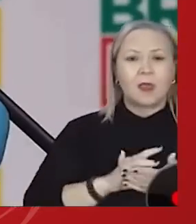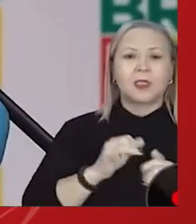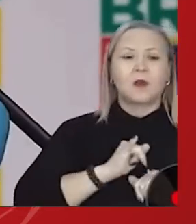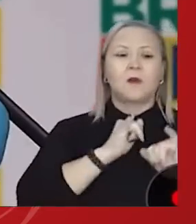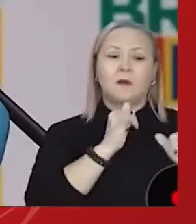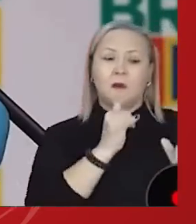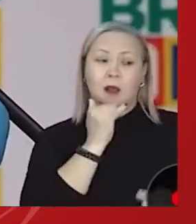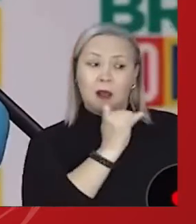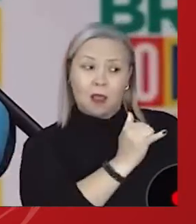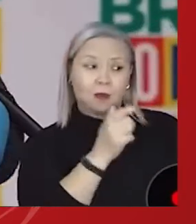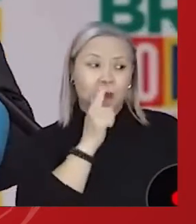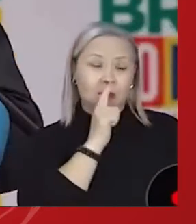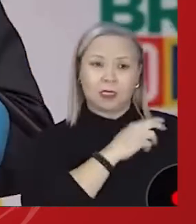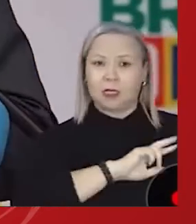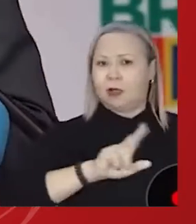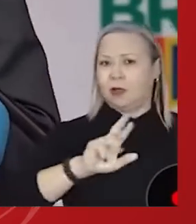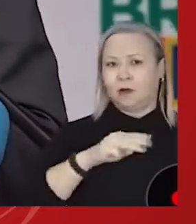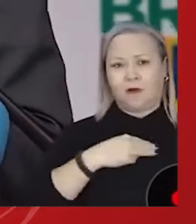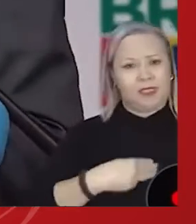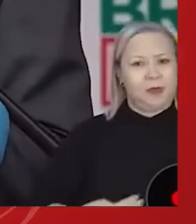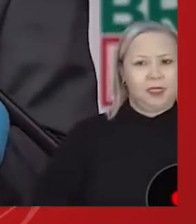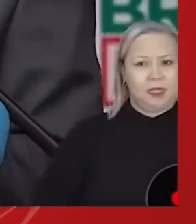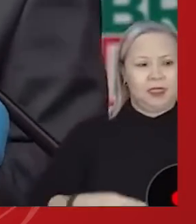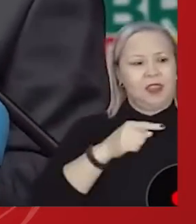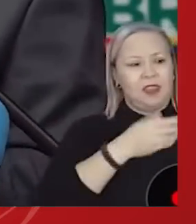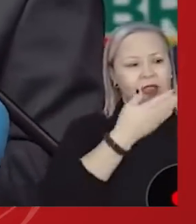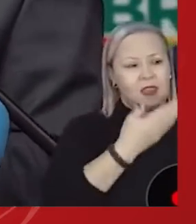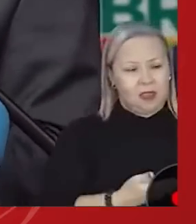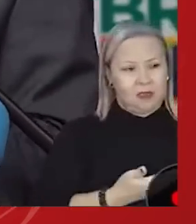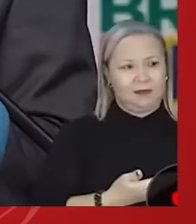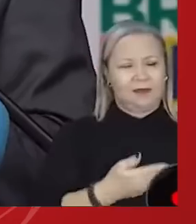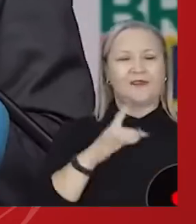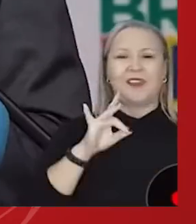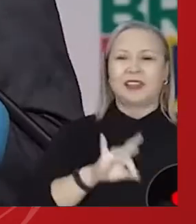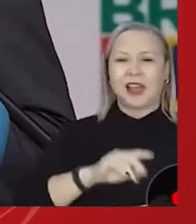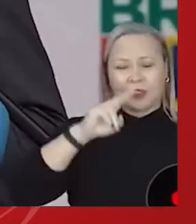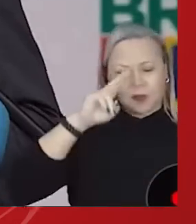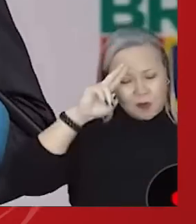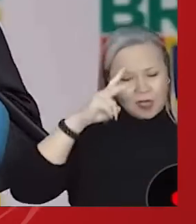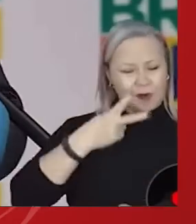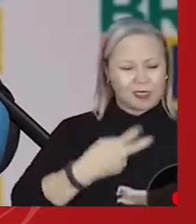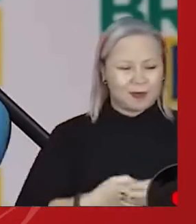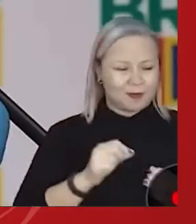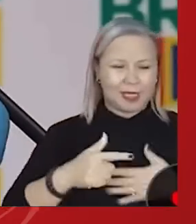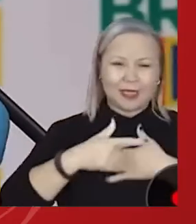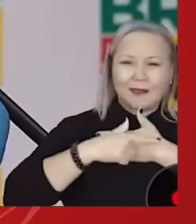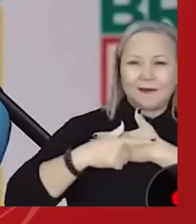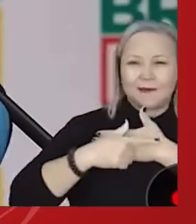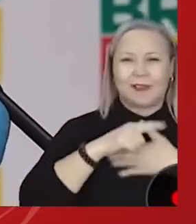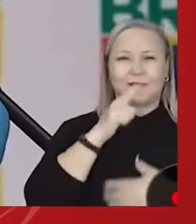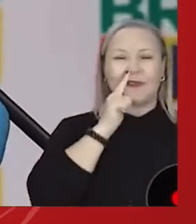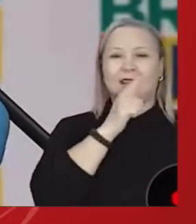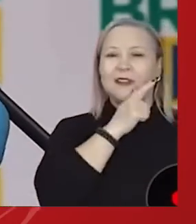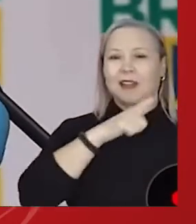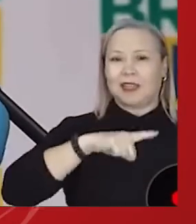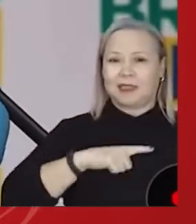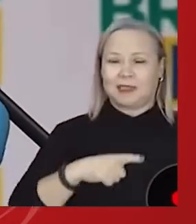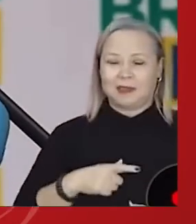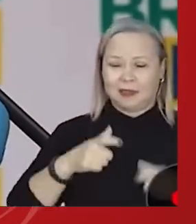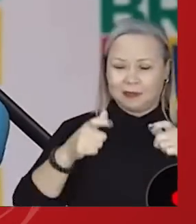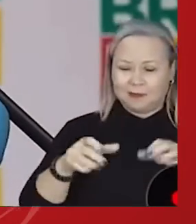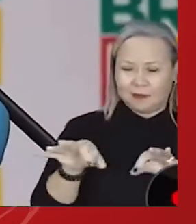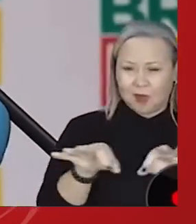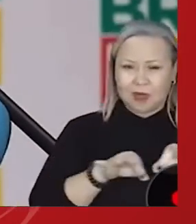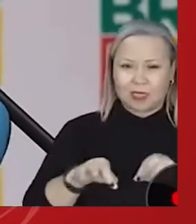Gleisi que ela não vai ser ministra é, na verdade, o reconhecimento do papel que a Gleisi tem na